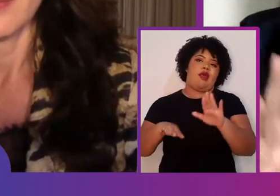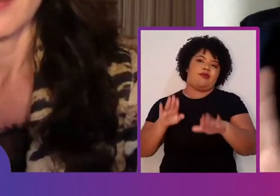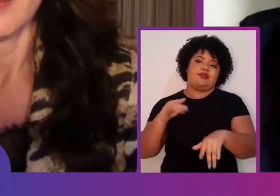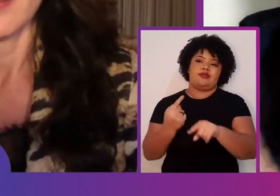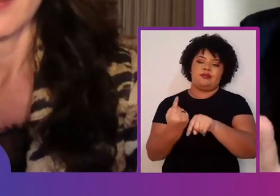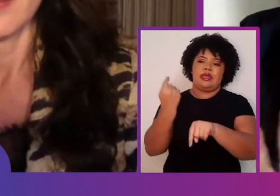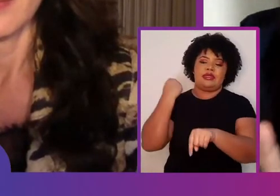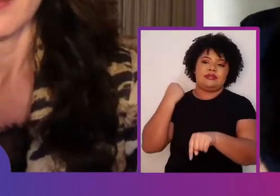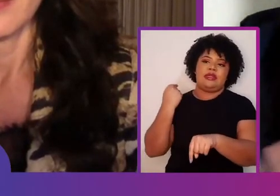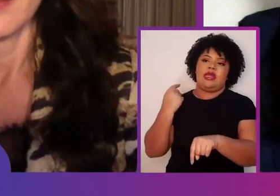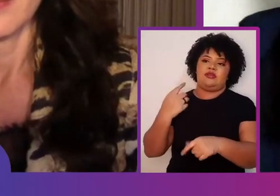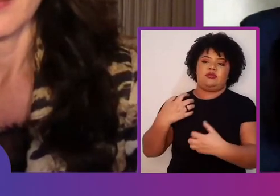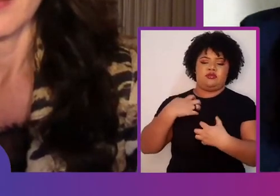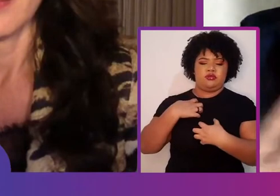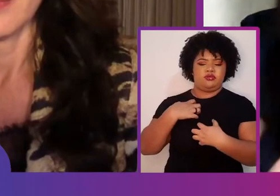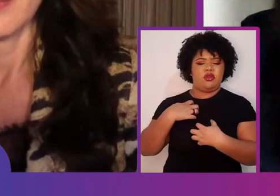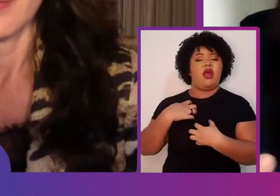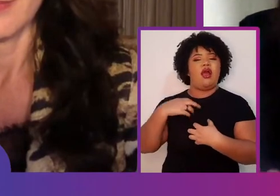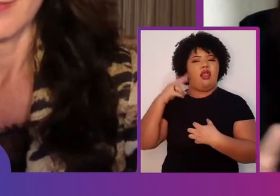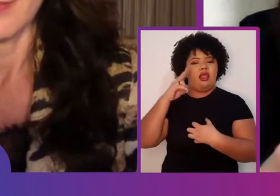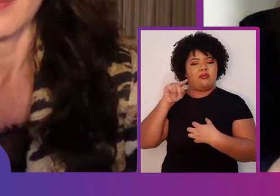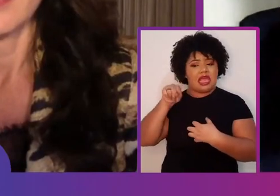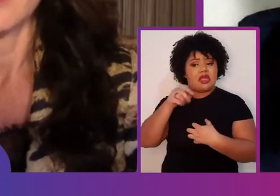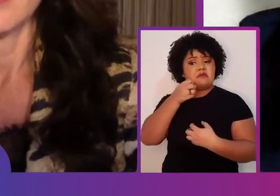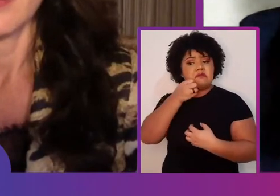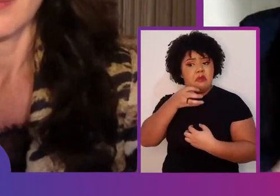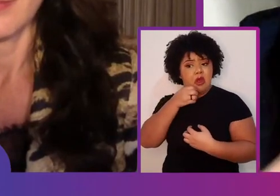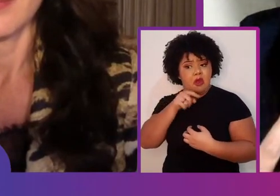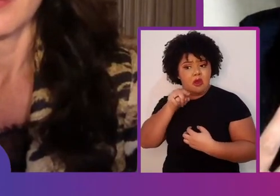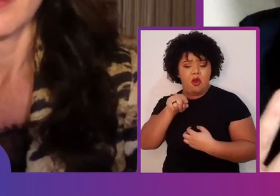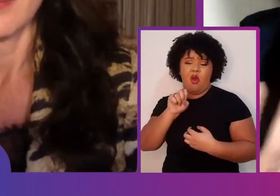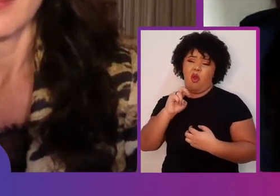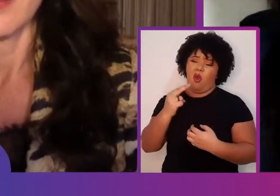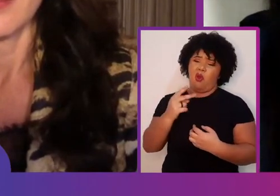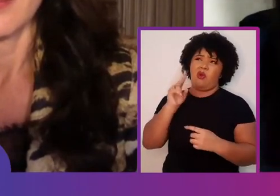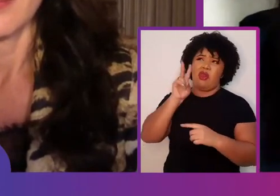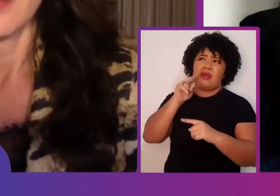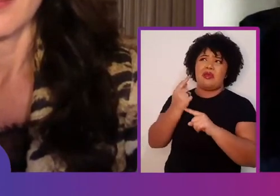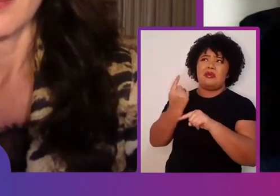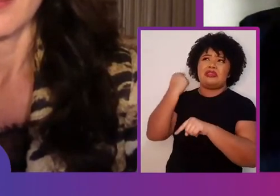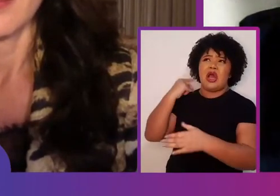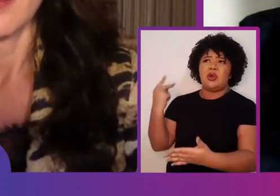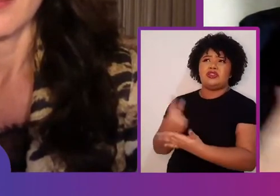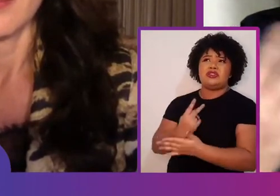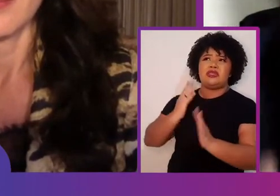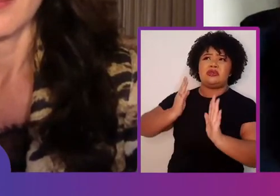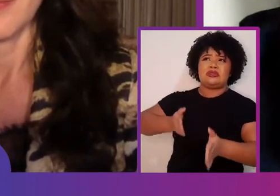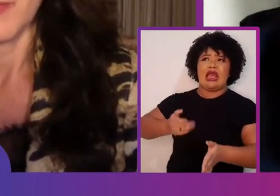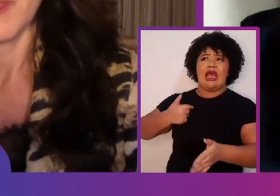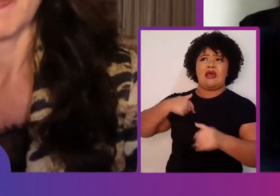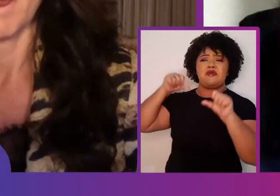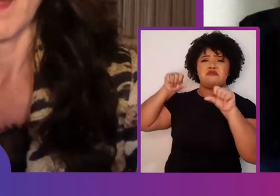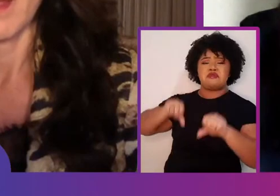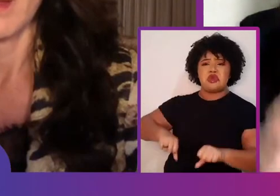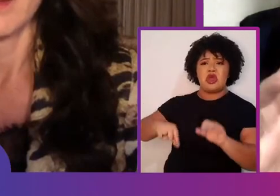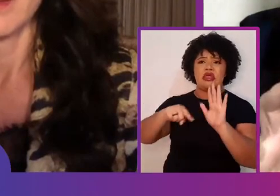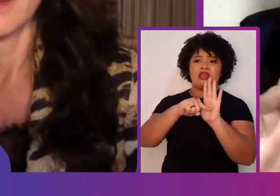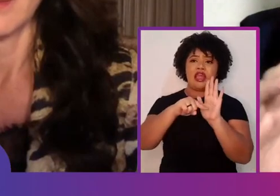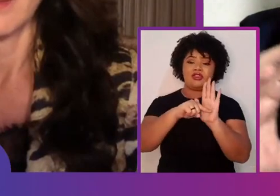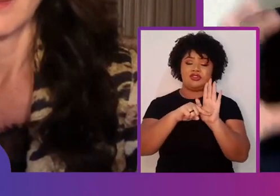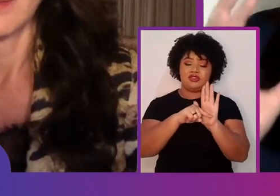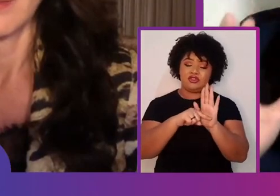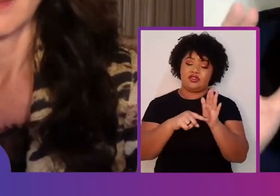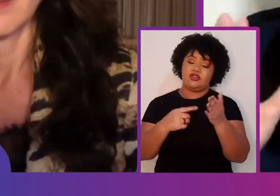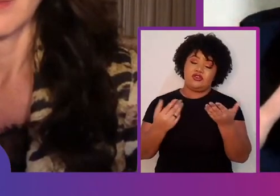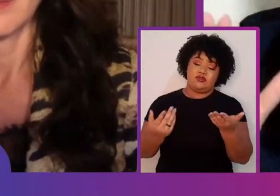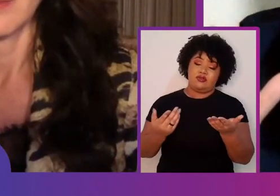dizer, ah, isso aqui é uma coisa positiva, isso aqui é uma coisa negativa, é muito positivo, pouco positivo, muito negativo, pouco negativo,